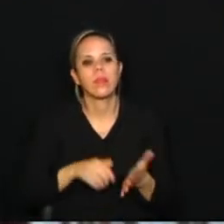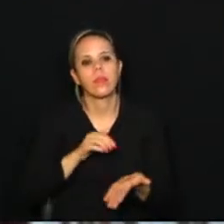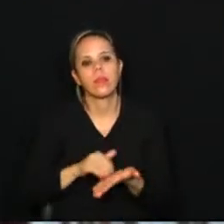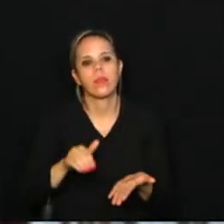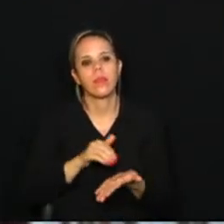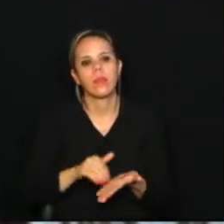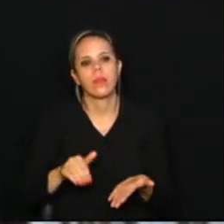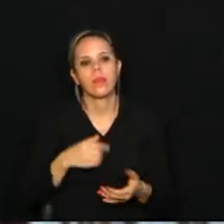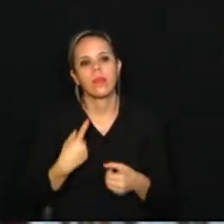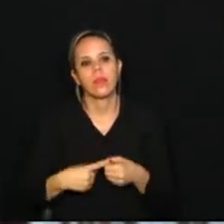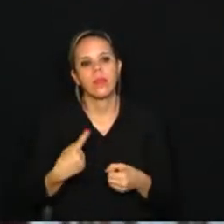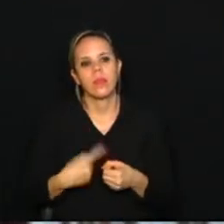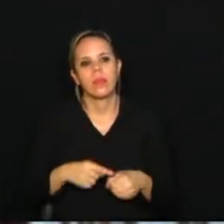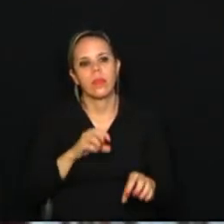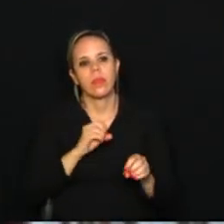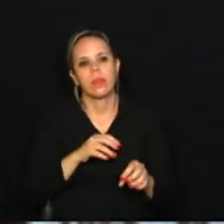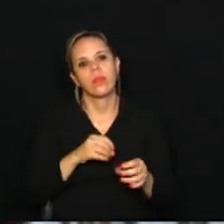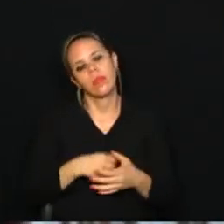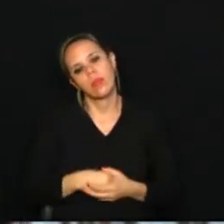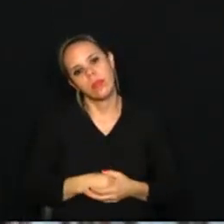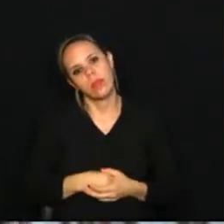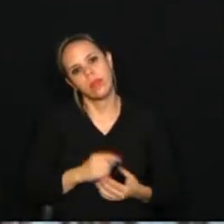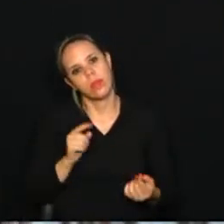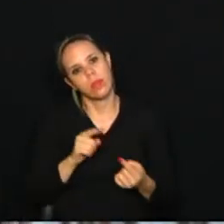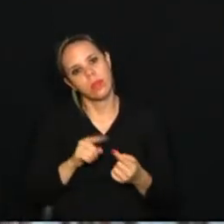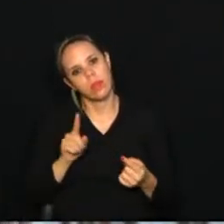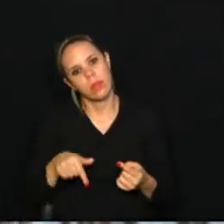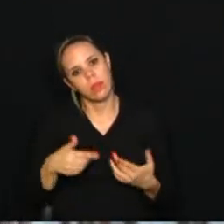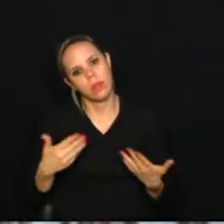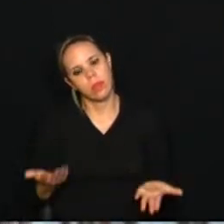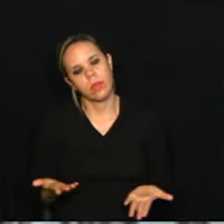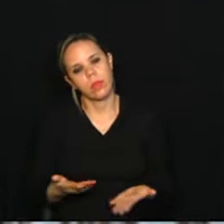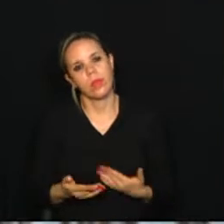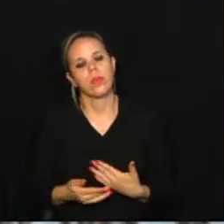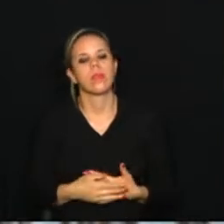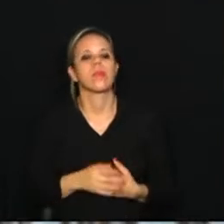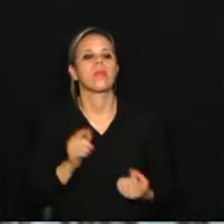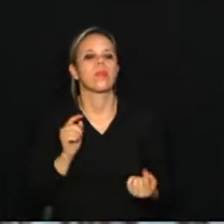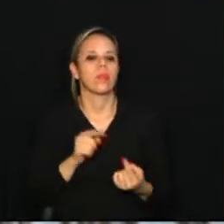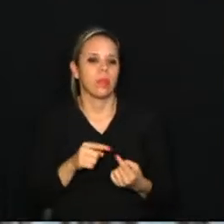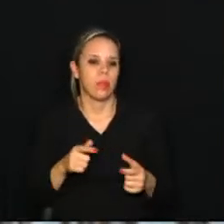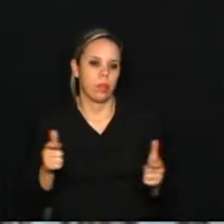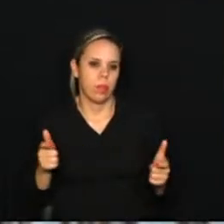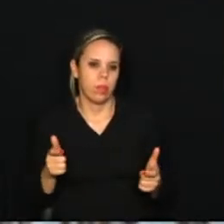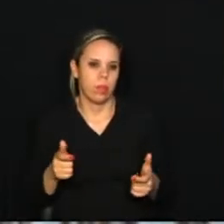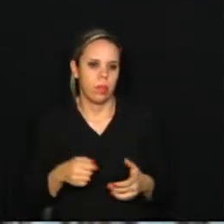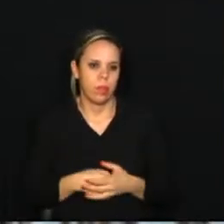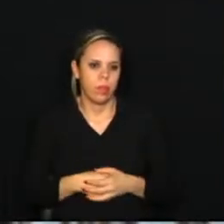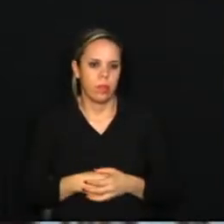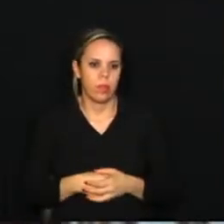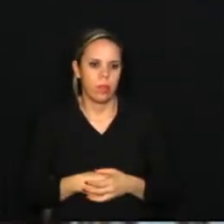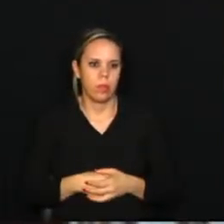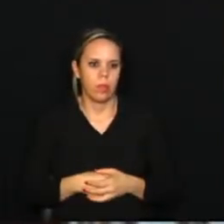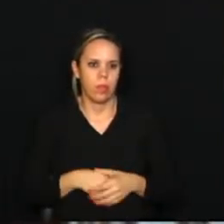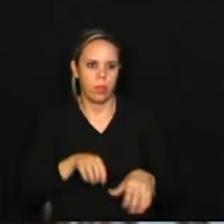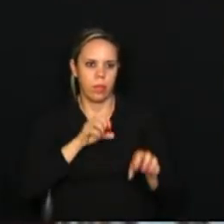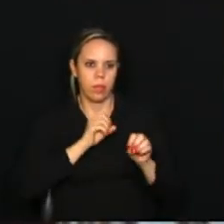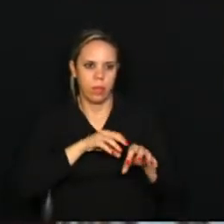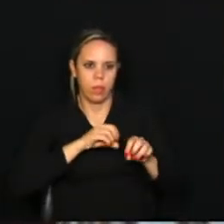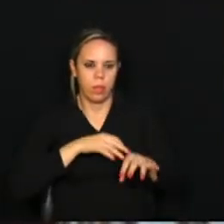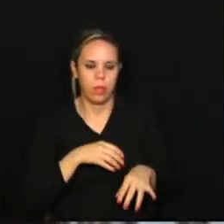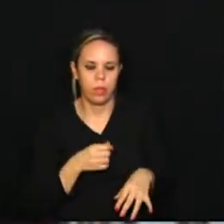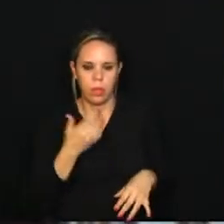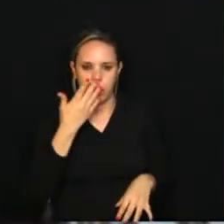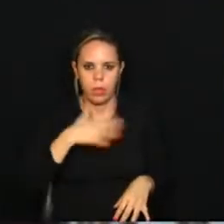Secretaria Municipal de Educação, porque, afinal, é esse o seu objetivo maior, né? A educação das